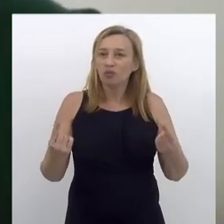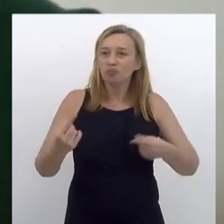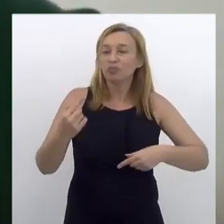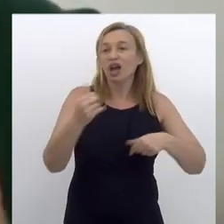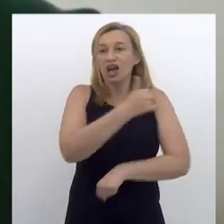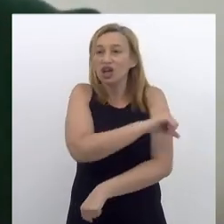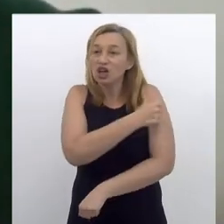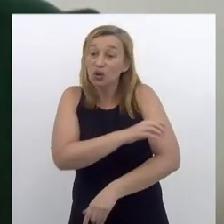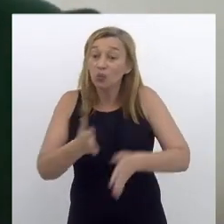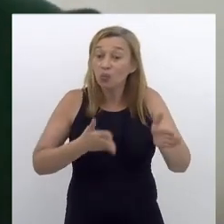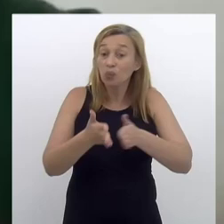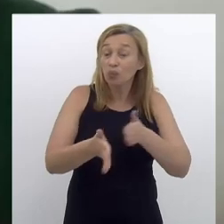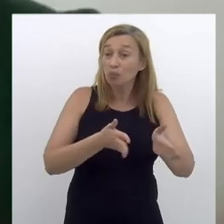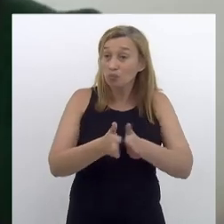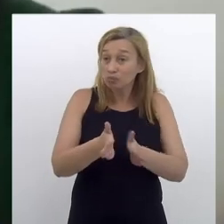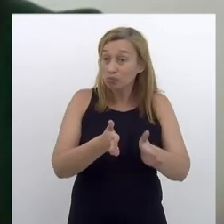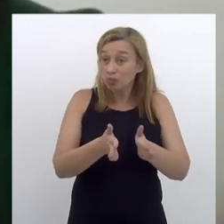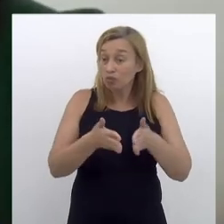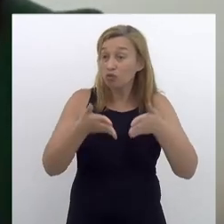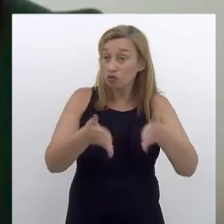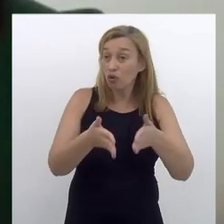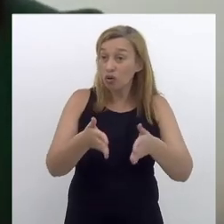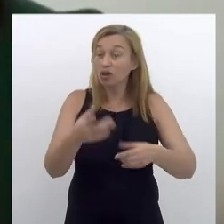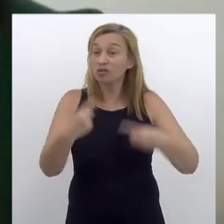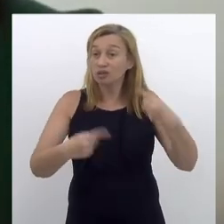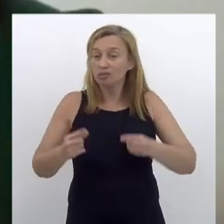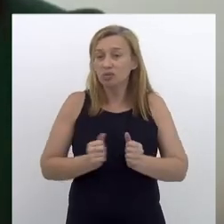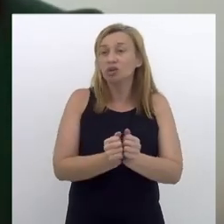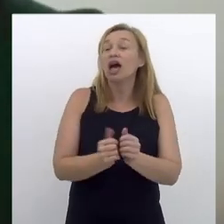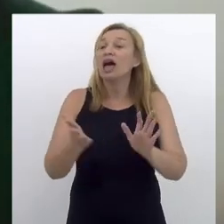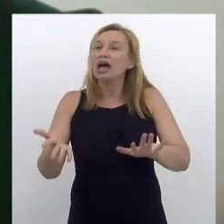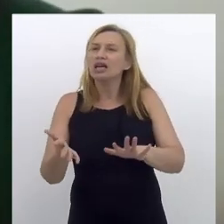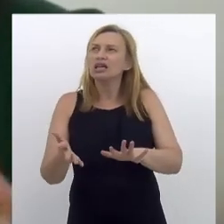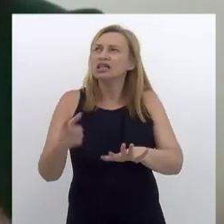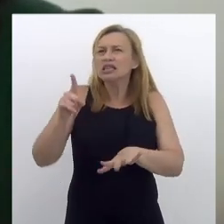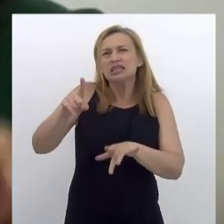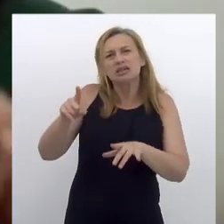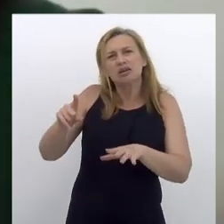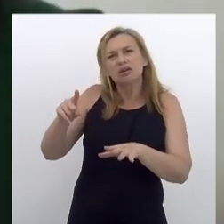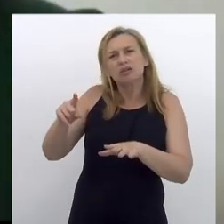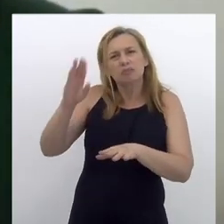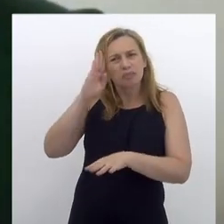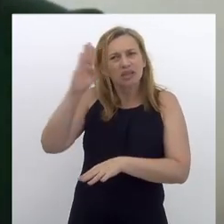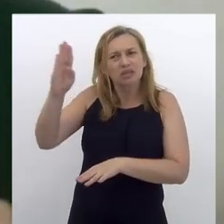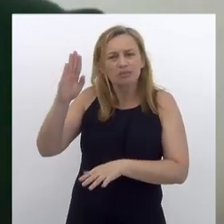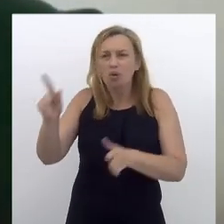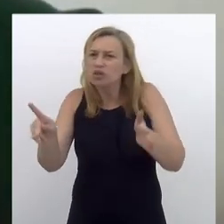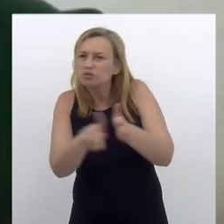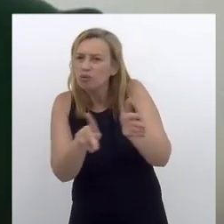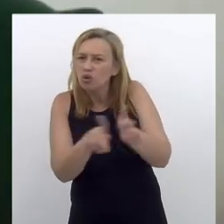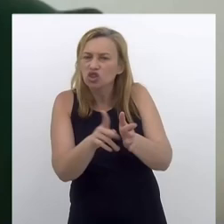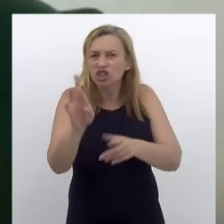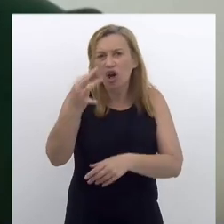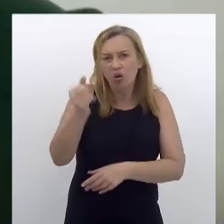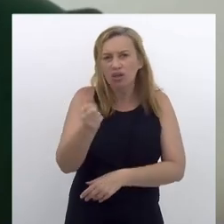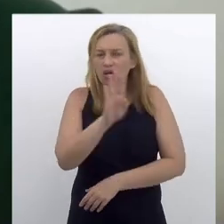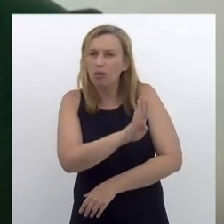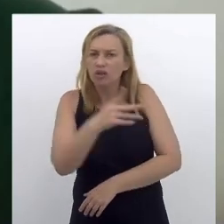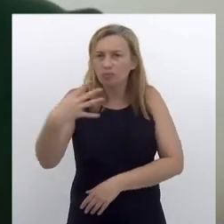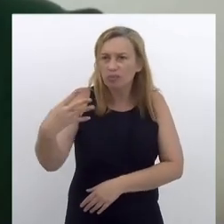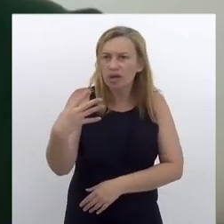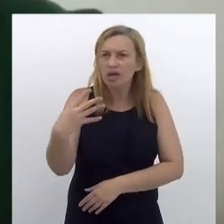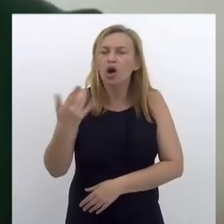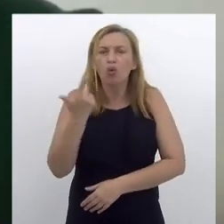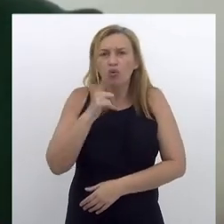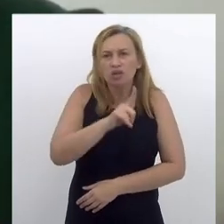A gente sabe que, na real, normalmente há uma dissonância. E nesse ponto específico, nesse projeto da Rota